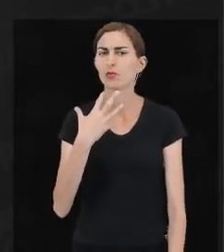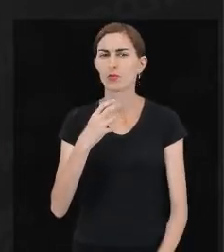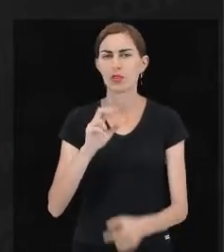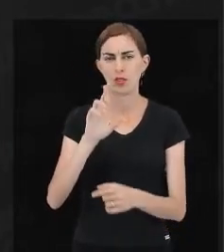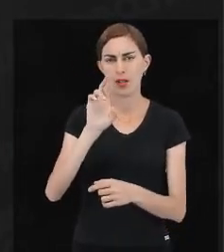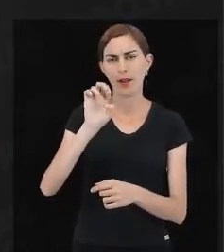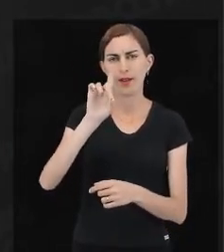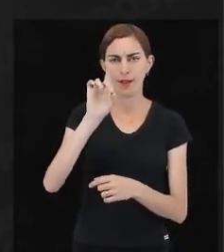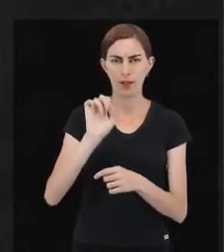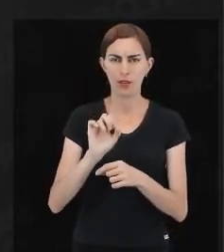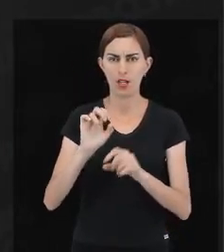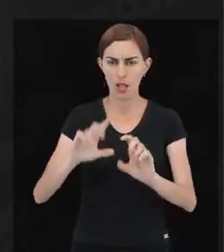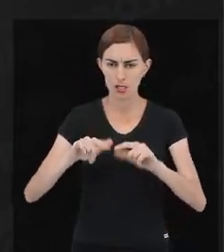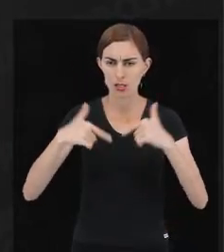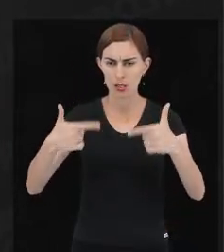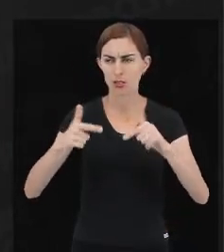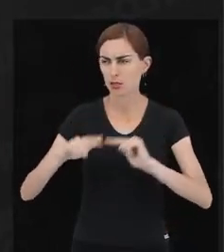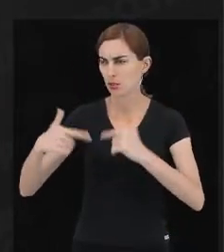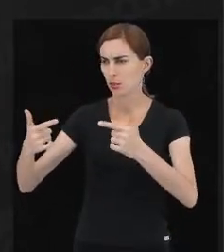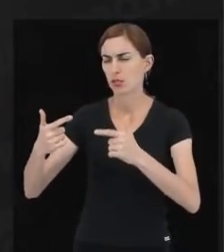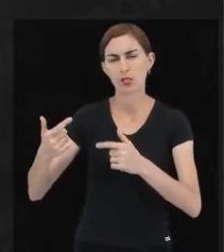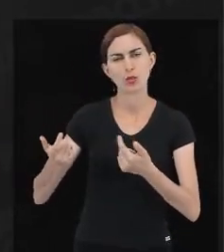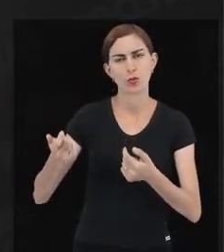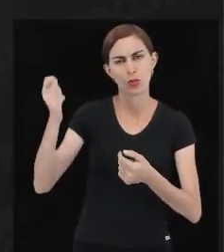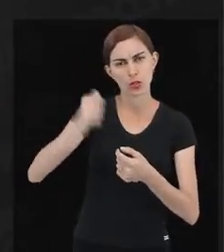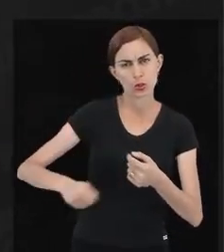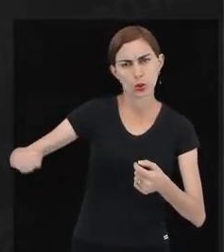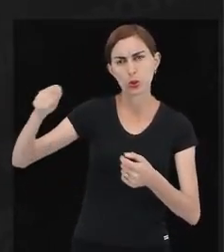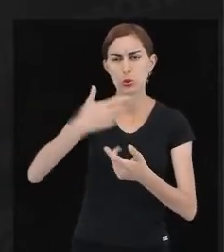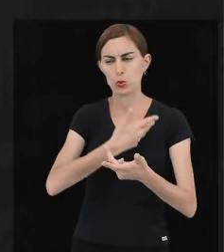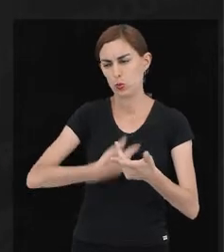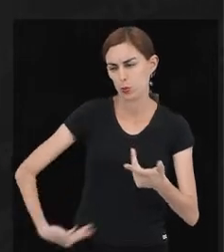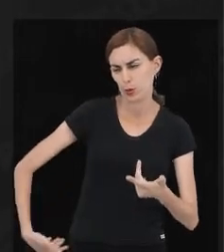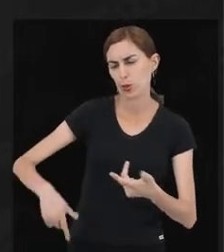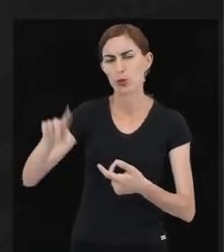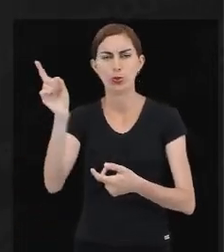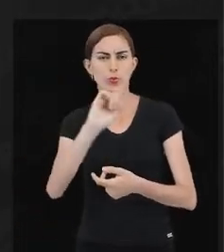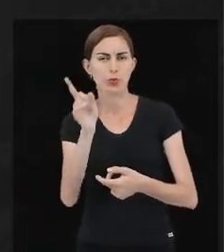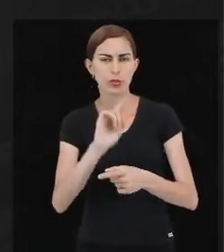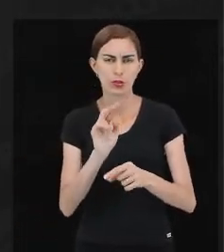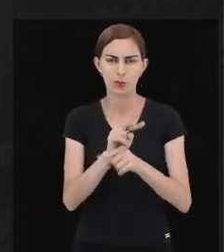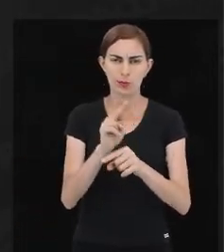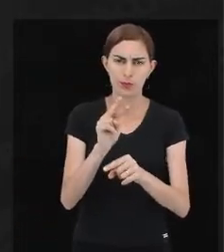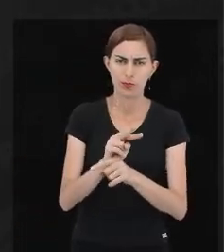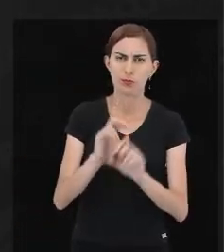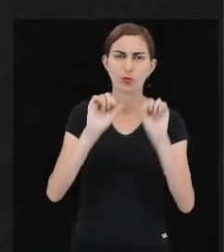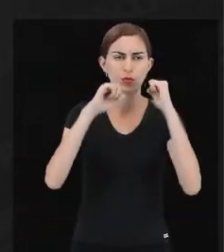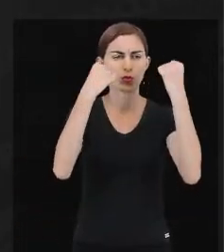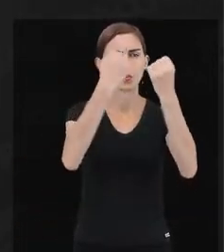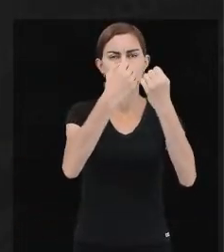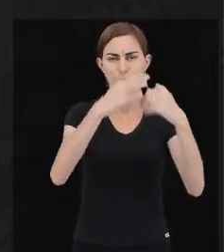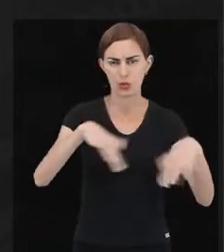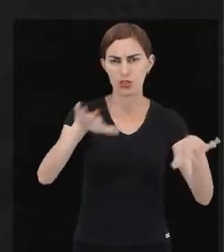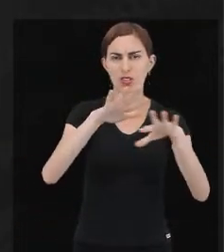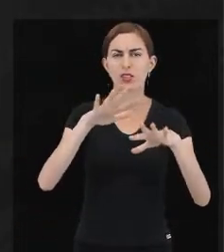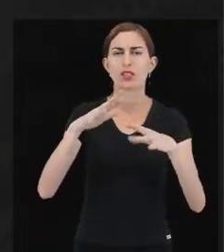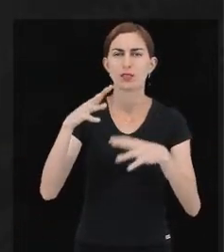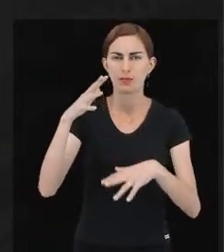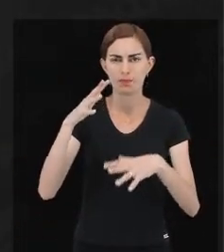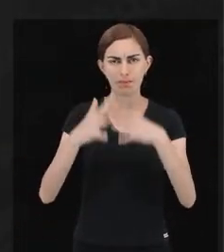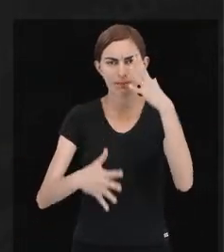sério. É uma rede que envolve a ação de várias instituições e áreas governamentais ou não, que atuam em questões sociais de